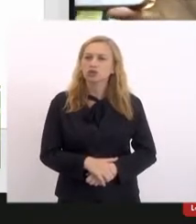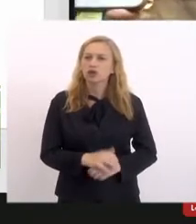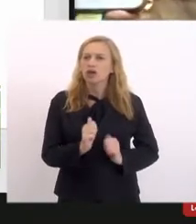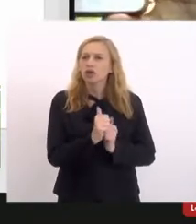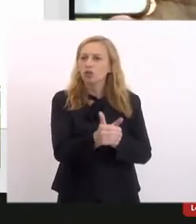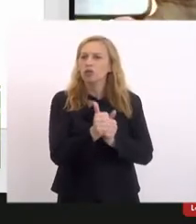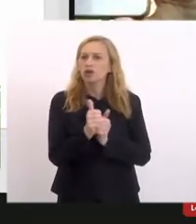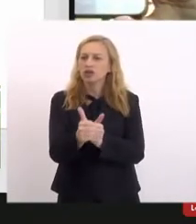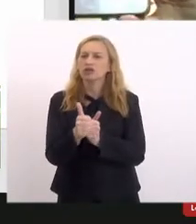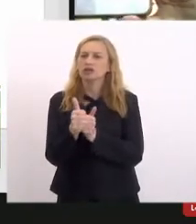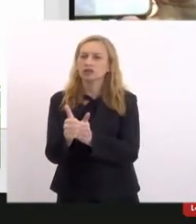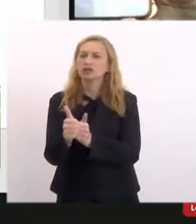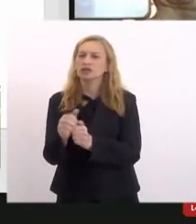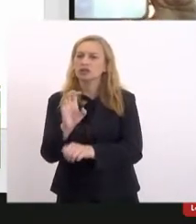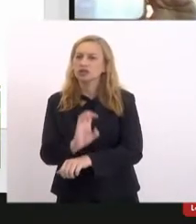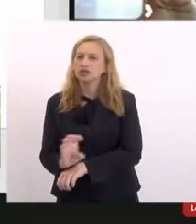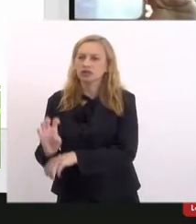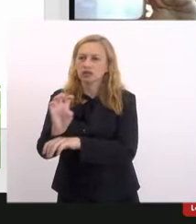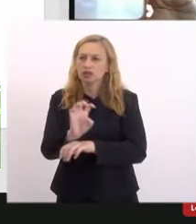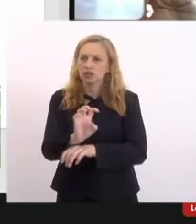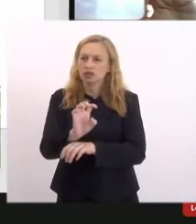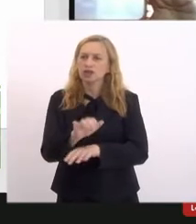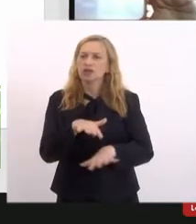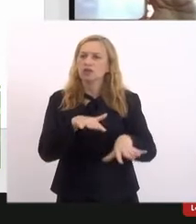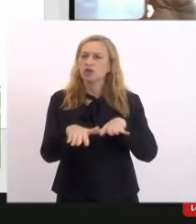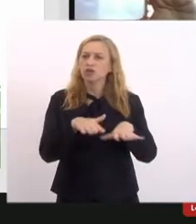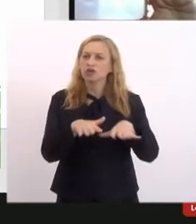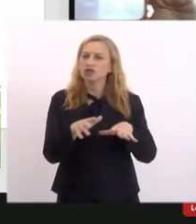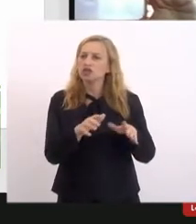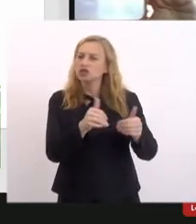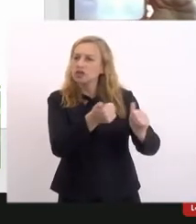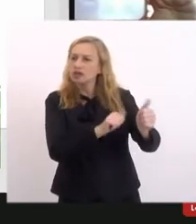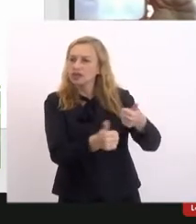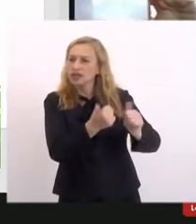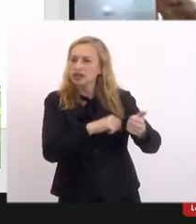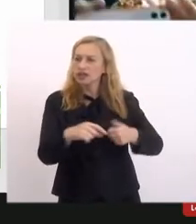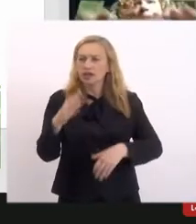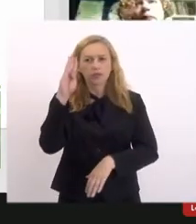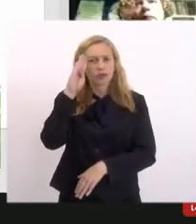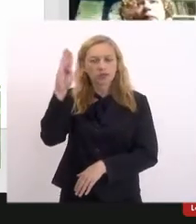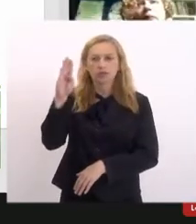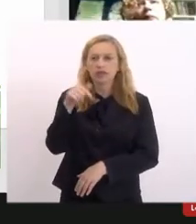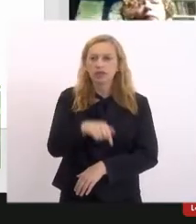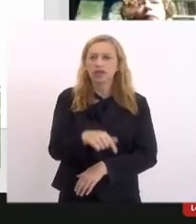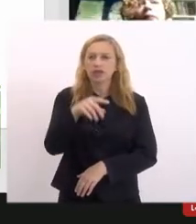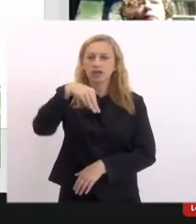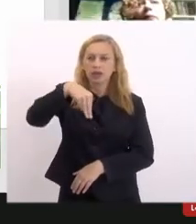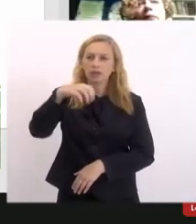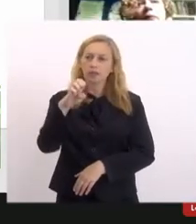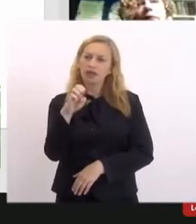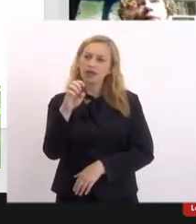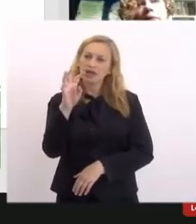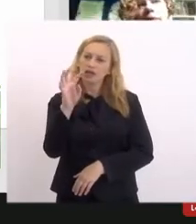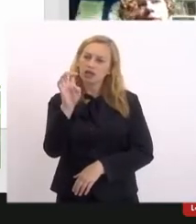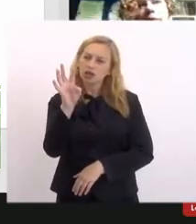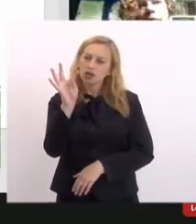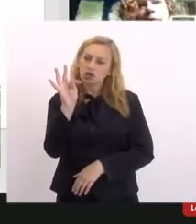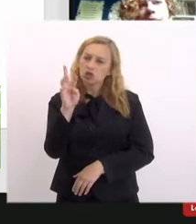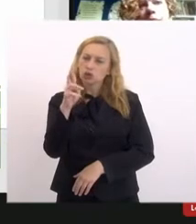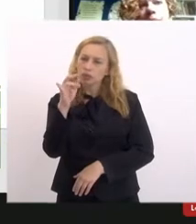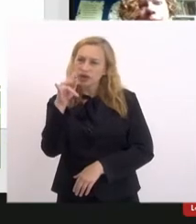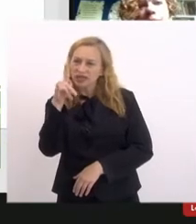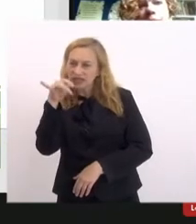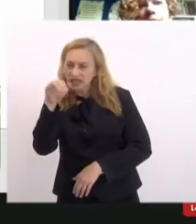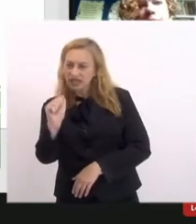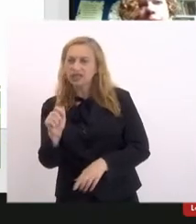as UPAs estaduais. Como é o movimento nas UPAs, a gente avalia aqui, principalmente na região metropolitana, em especial na capital, onde tem o maior